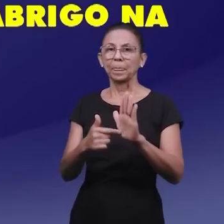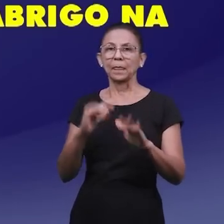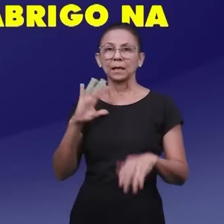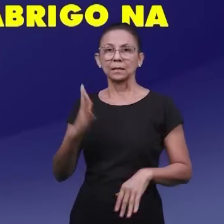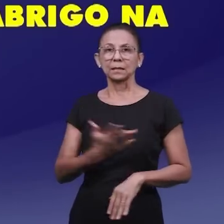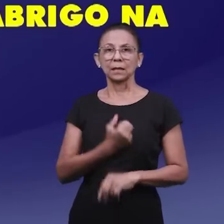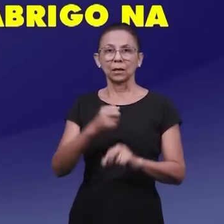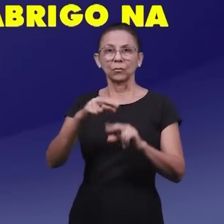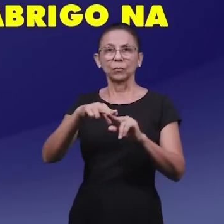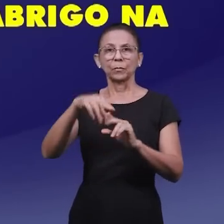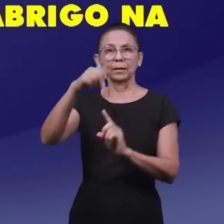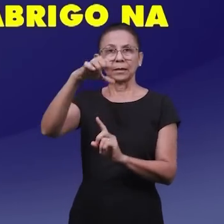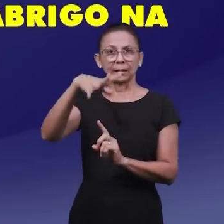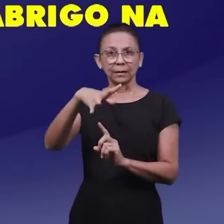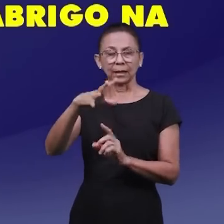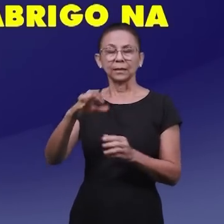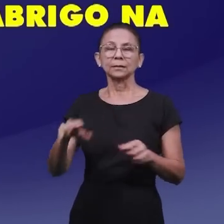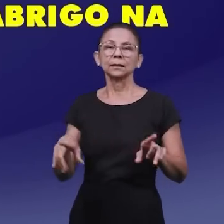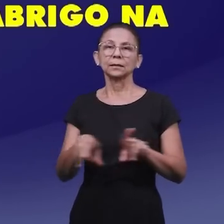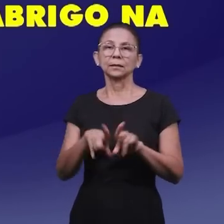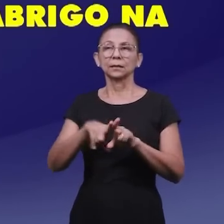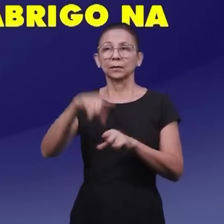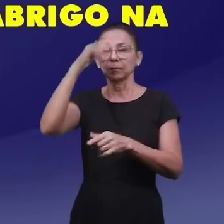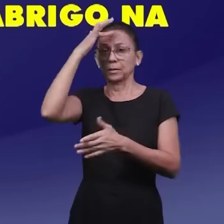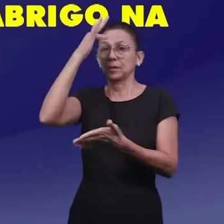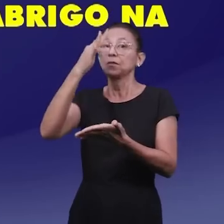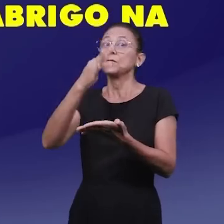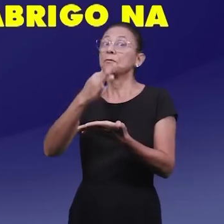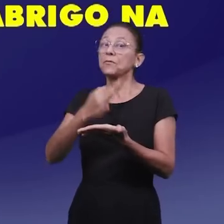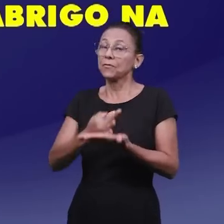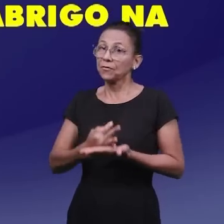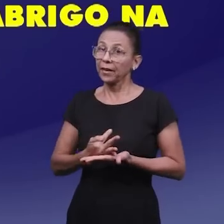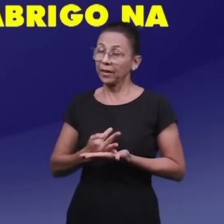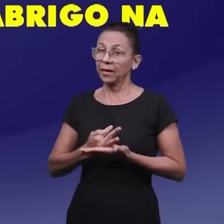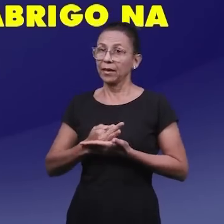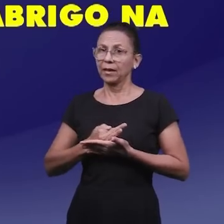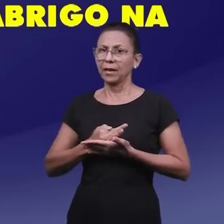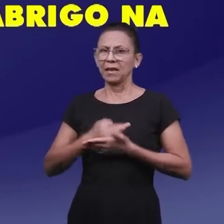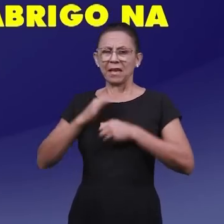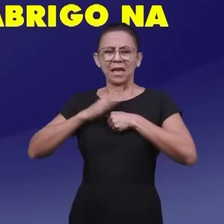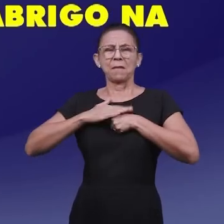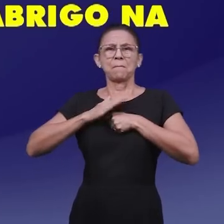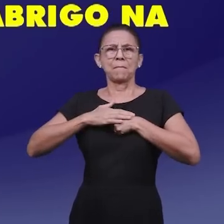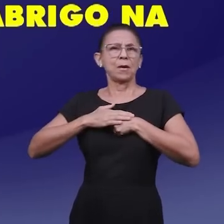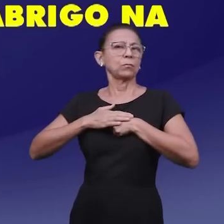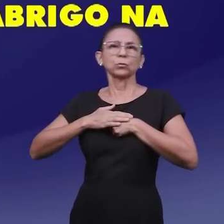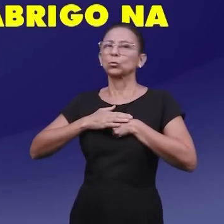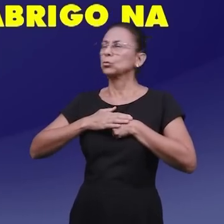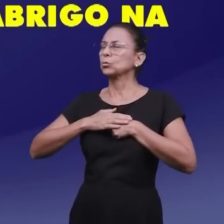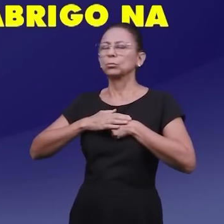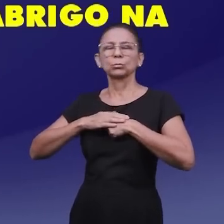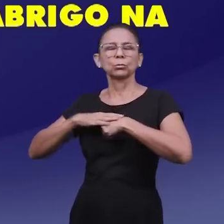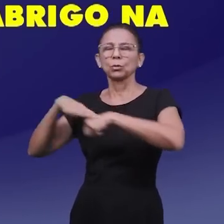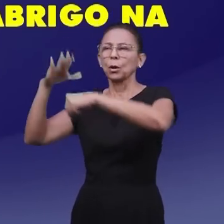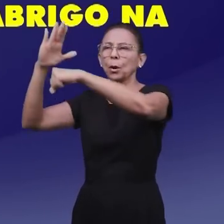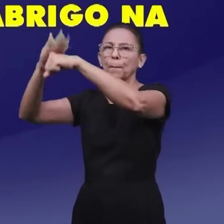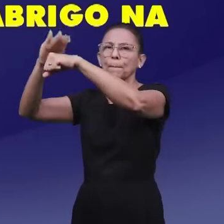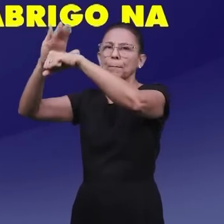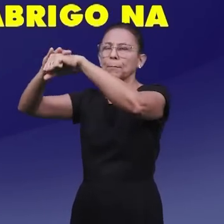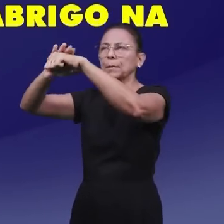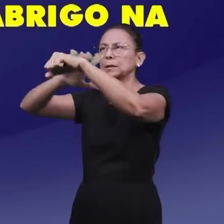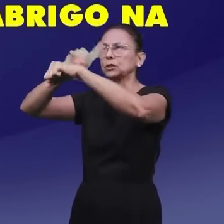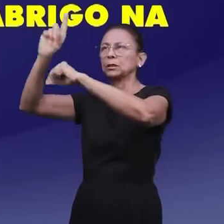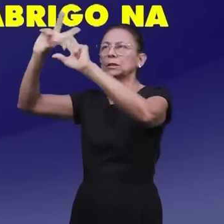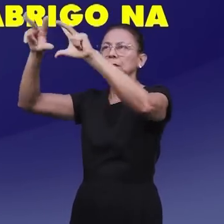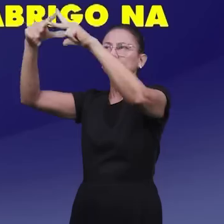aspecto fundamental, da graça do Senhor. E qual o problema? Quais os três grandes ataques? Primeiro, a tradição.